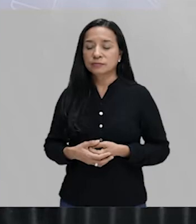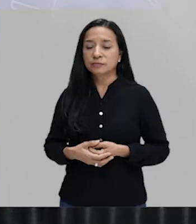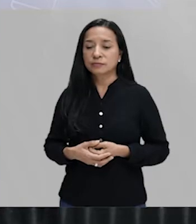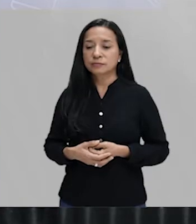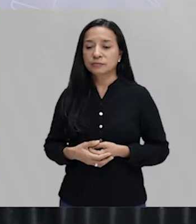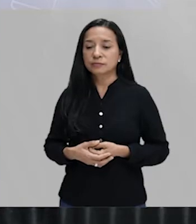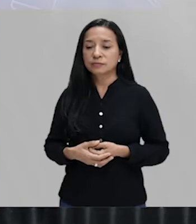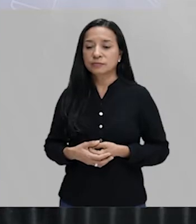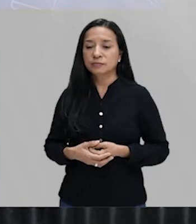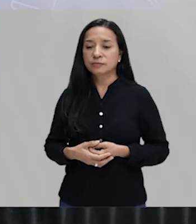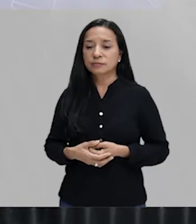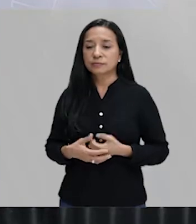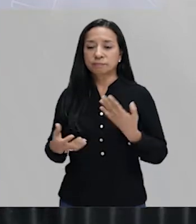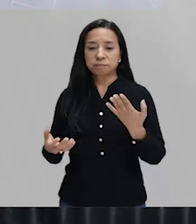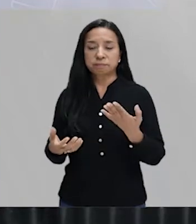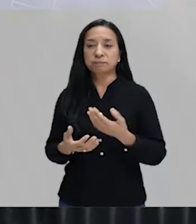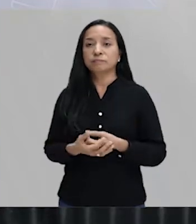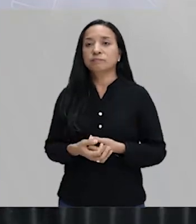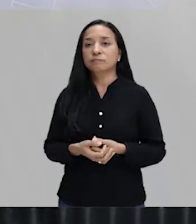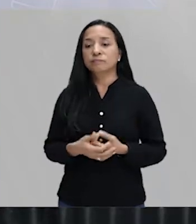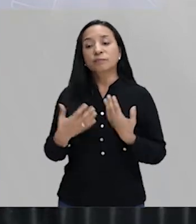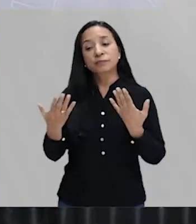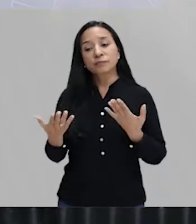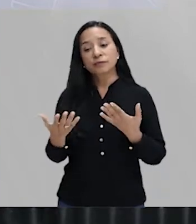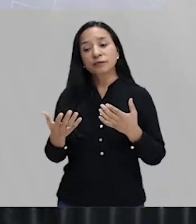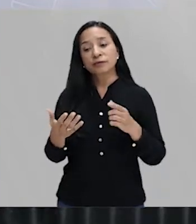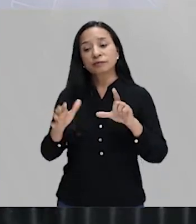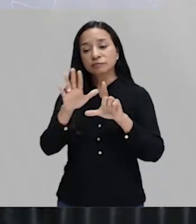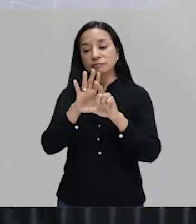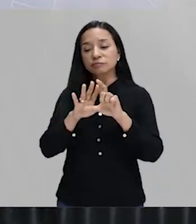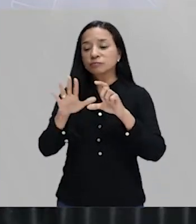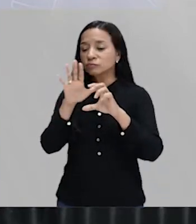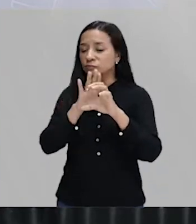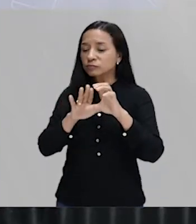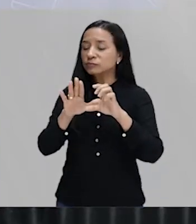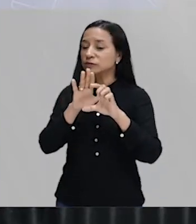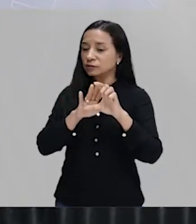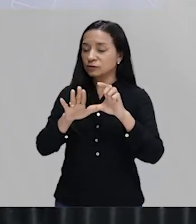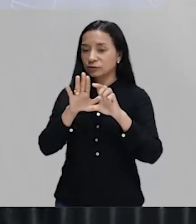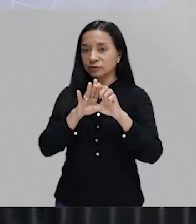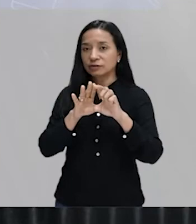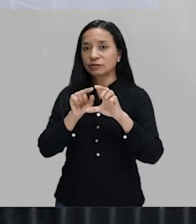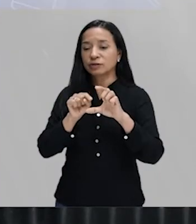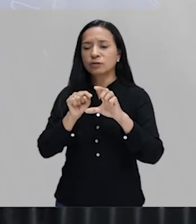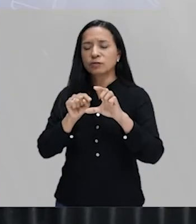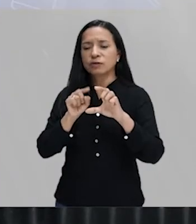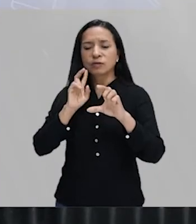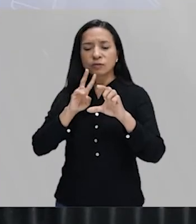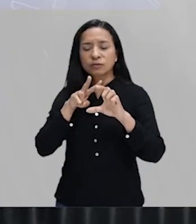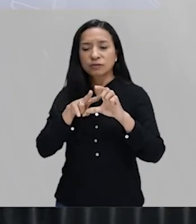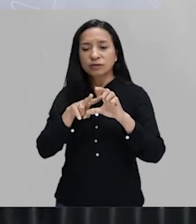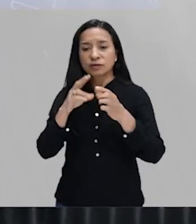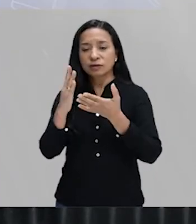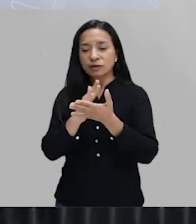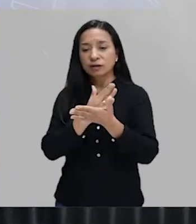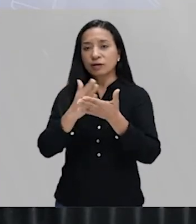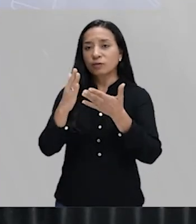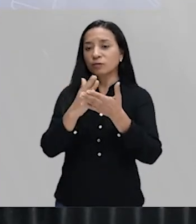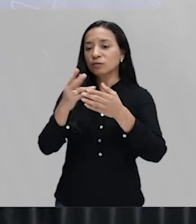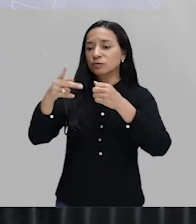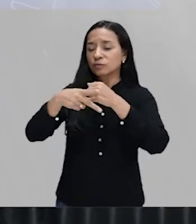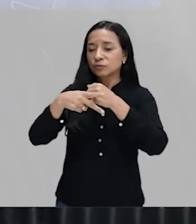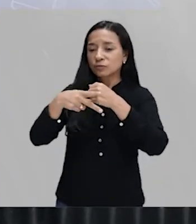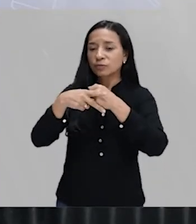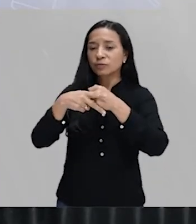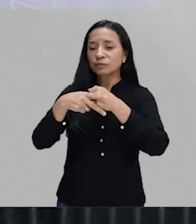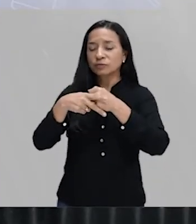desemprego que tanto se fala. Né? Então, aqui nessa tirinha da Mafalda, a gente tem alguns pronomes,